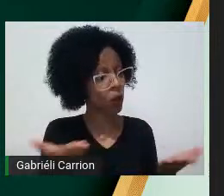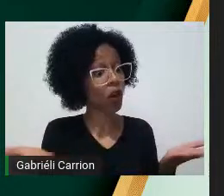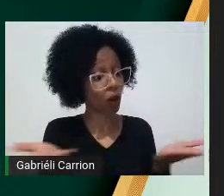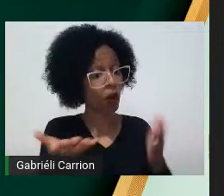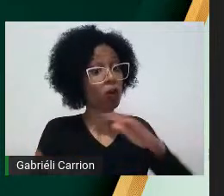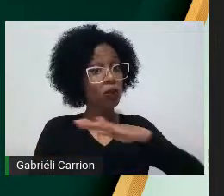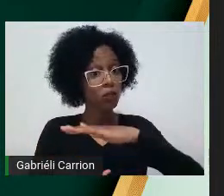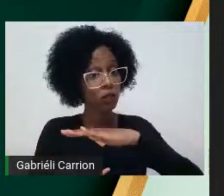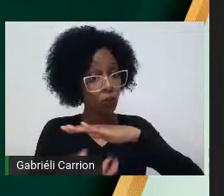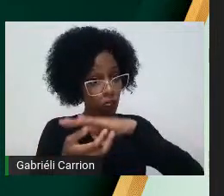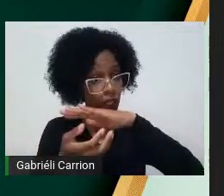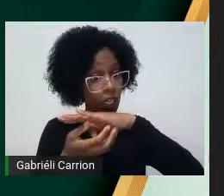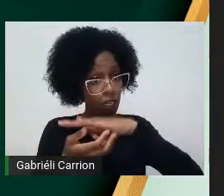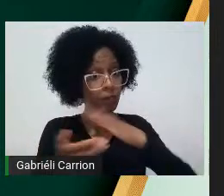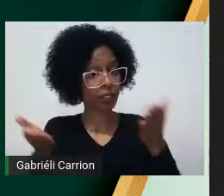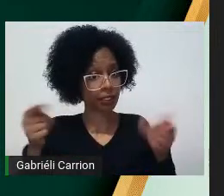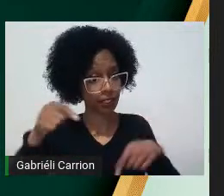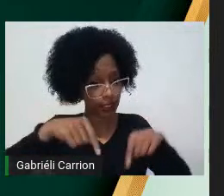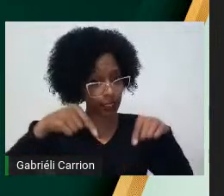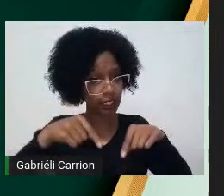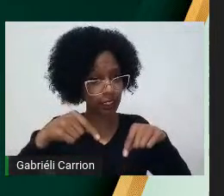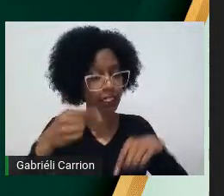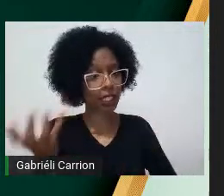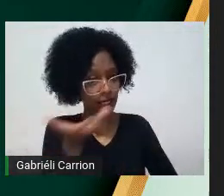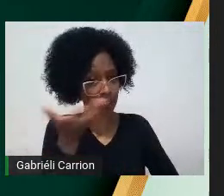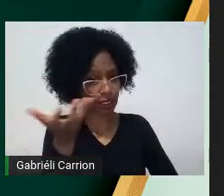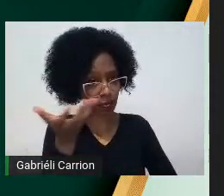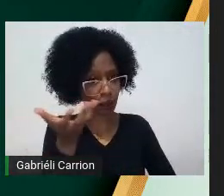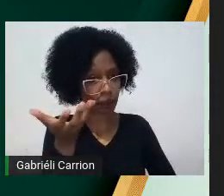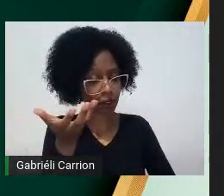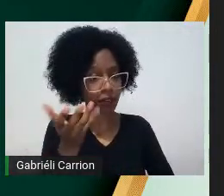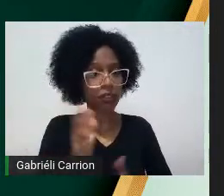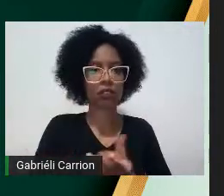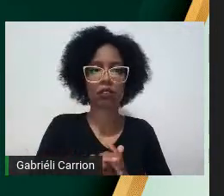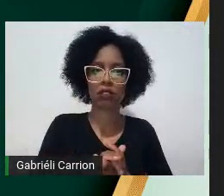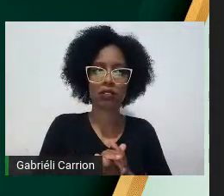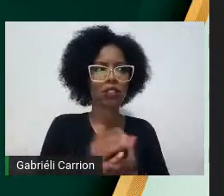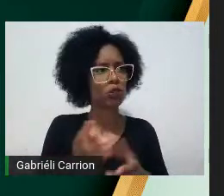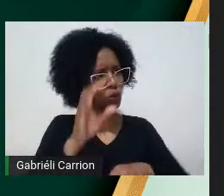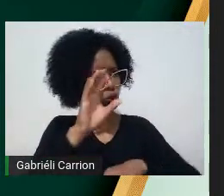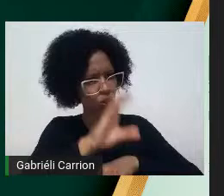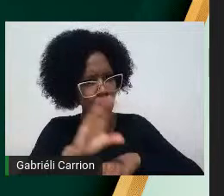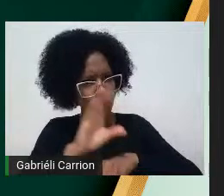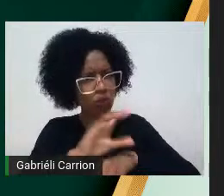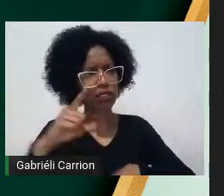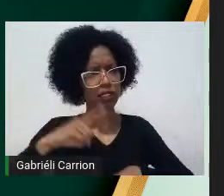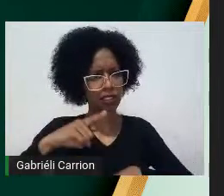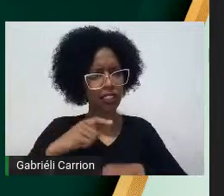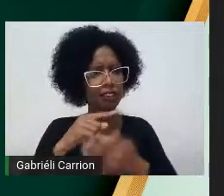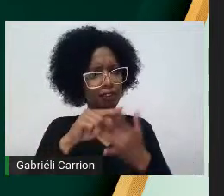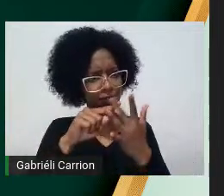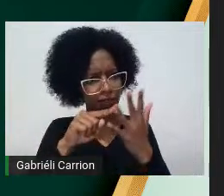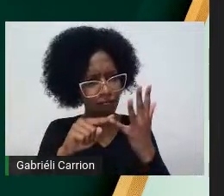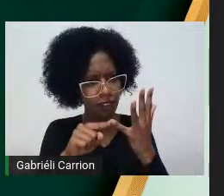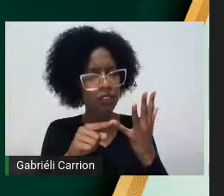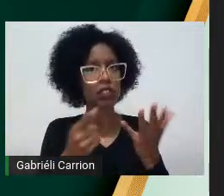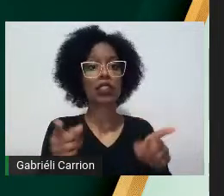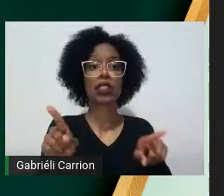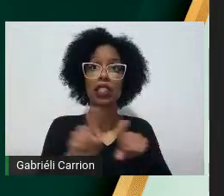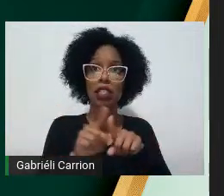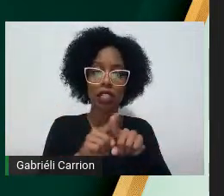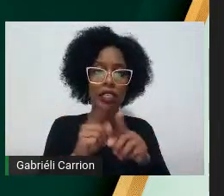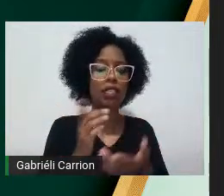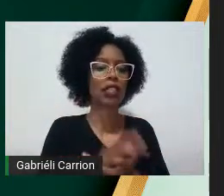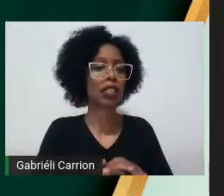pessoal, Caçapava do Sul, que além de termos estes cursos hoje, temos também, né, logo a engenharia